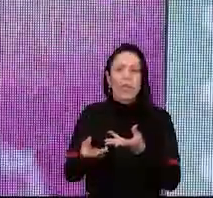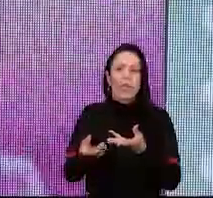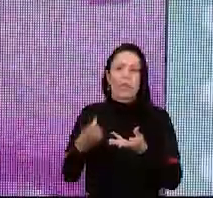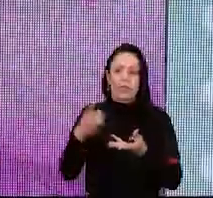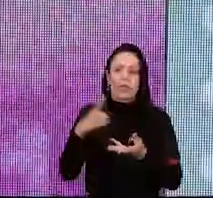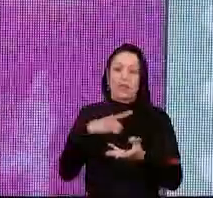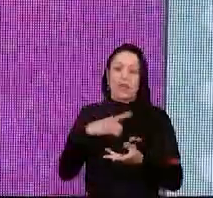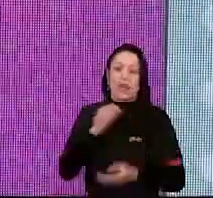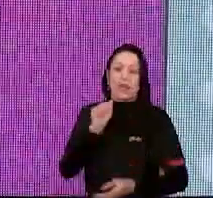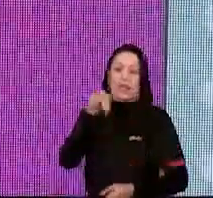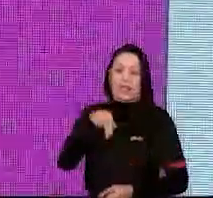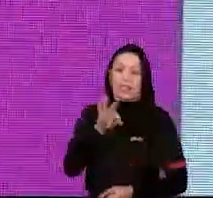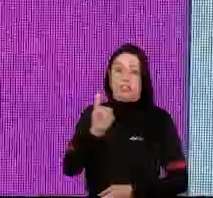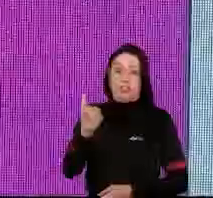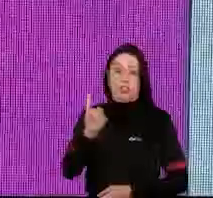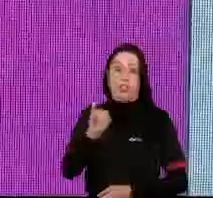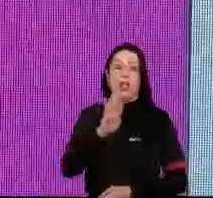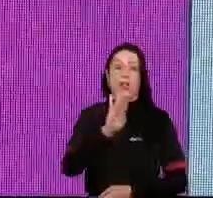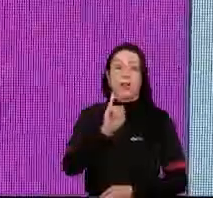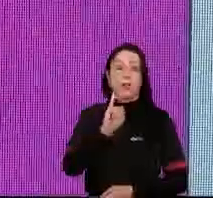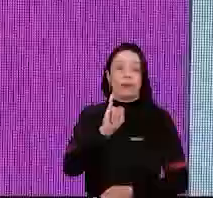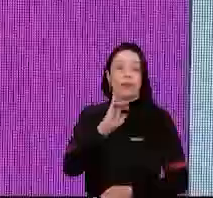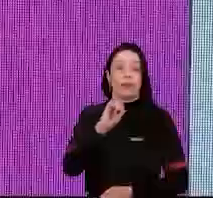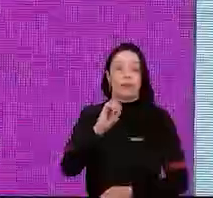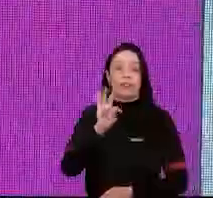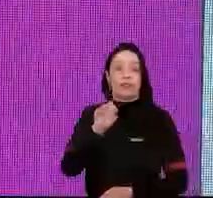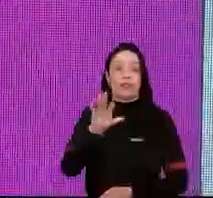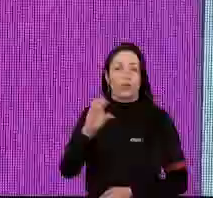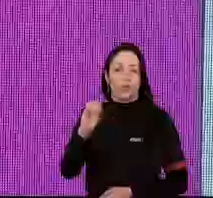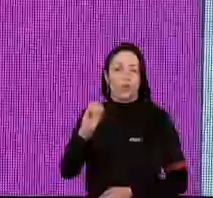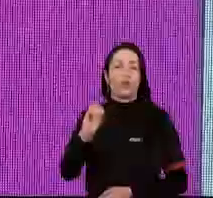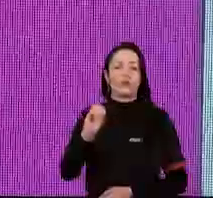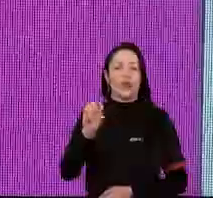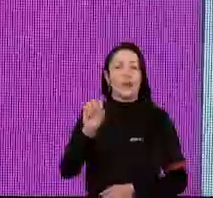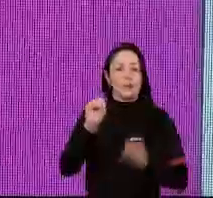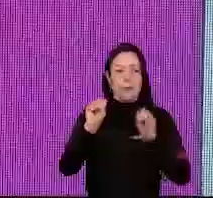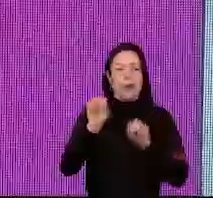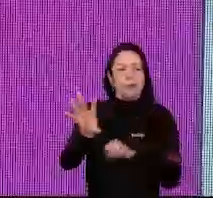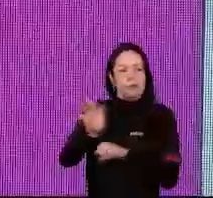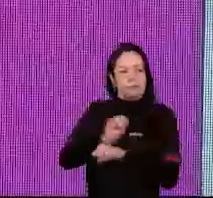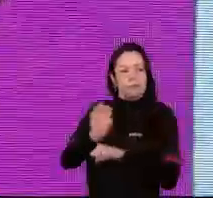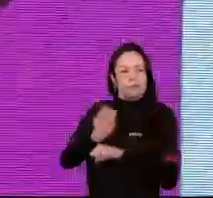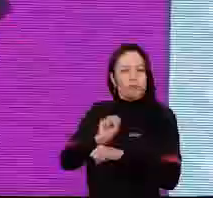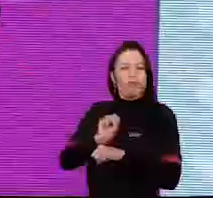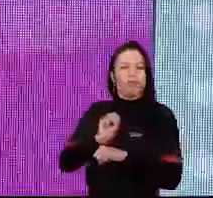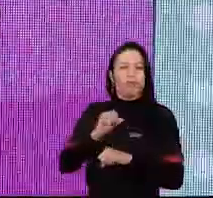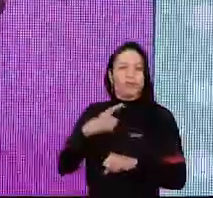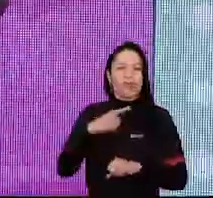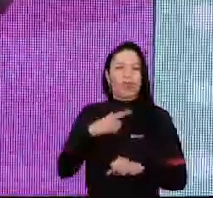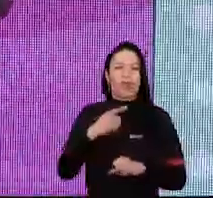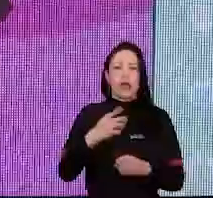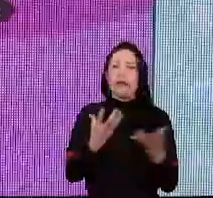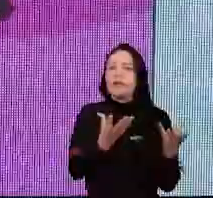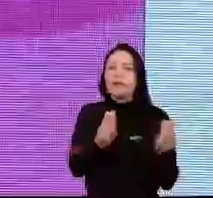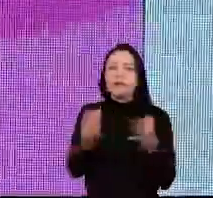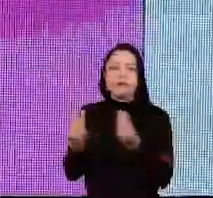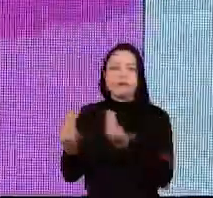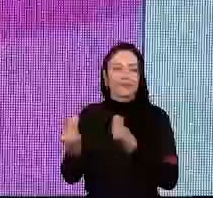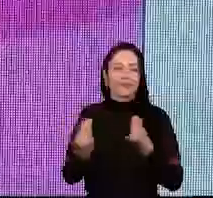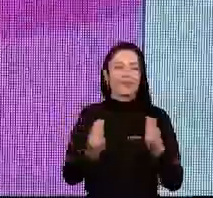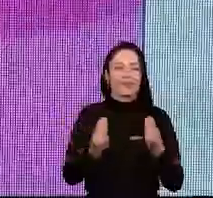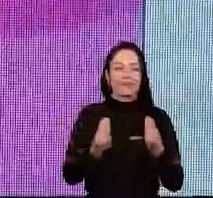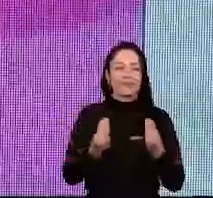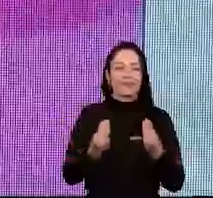uma capacidade, né, de agir e uma absorção, assim, mais do que comprovada, entre 100 a 1000 vezes mais dos